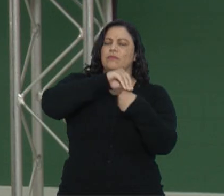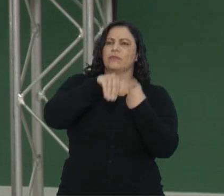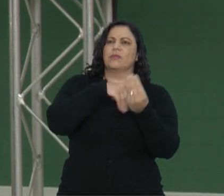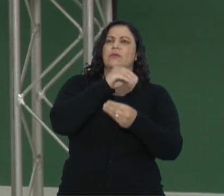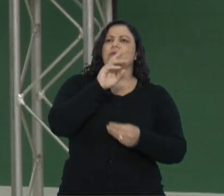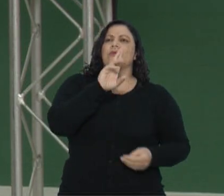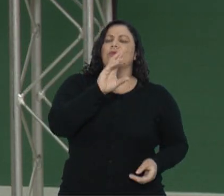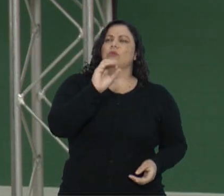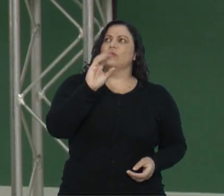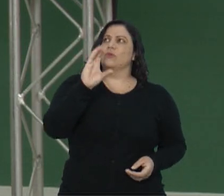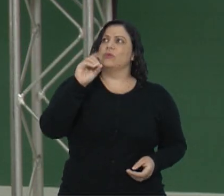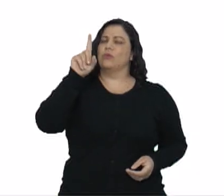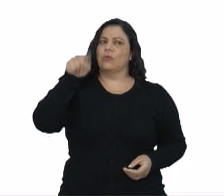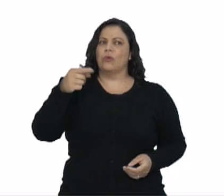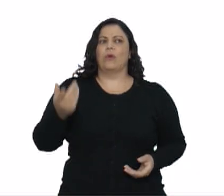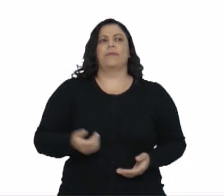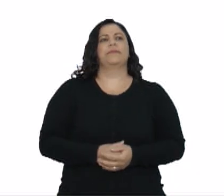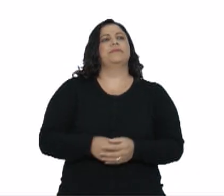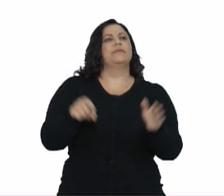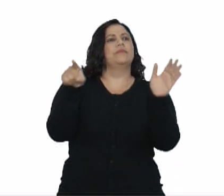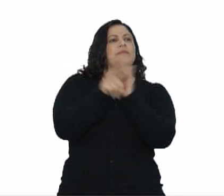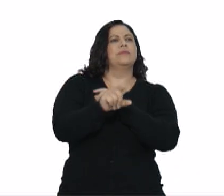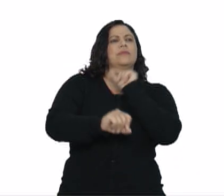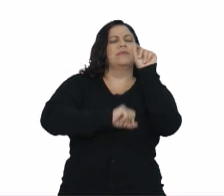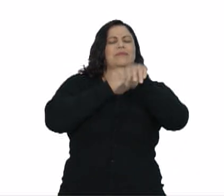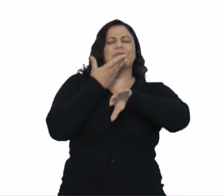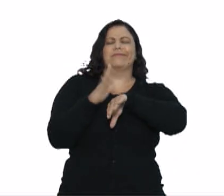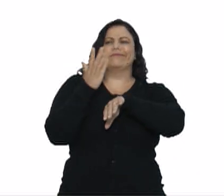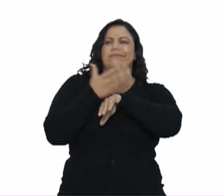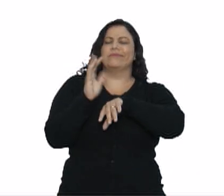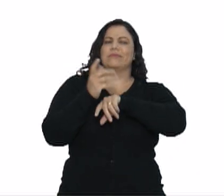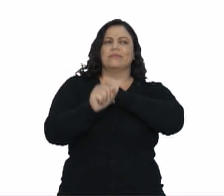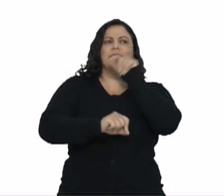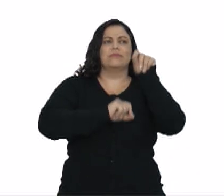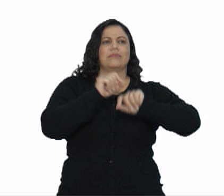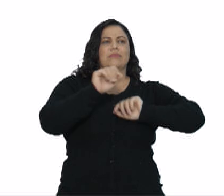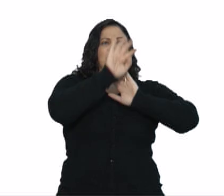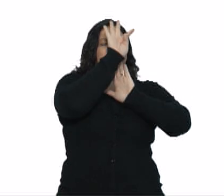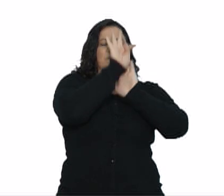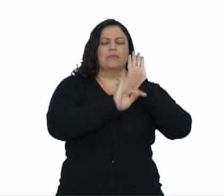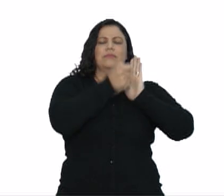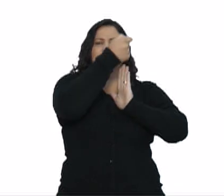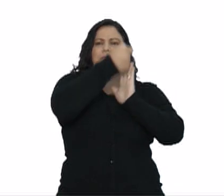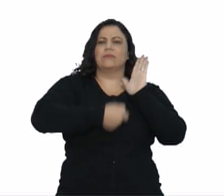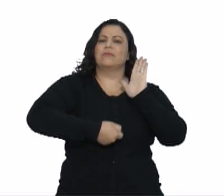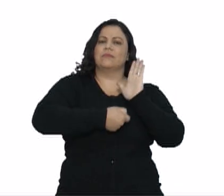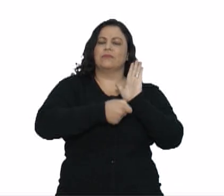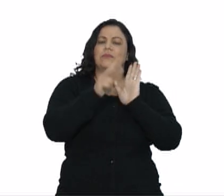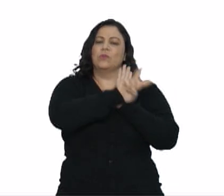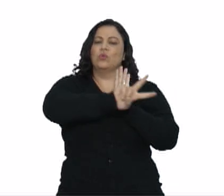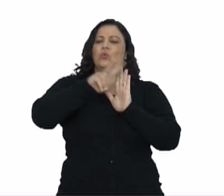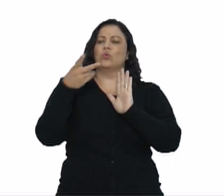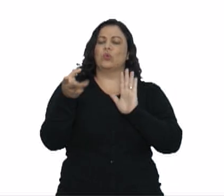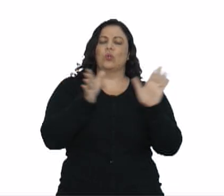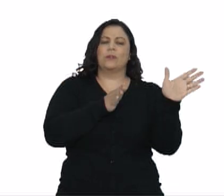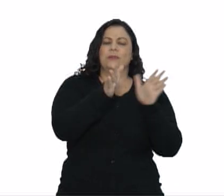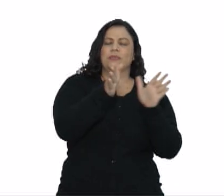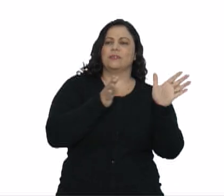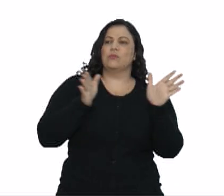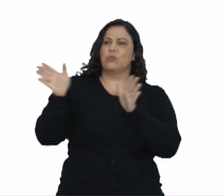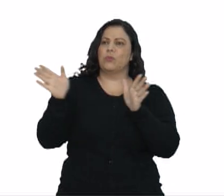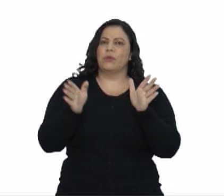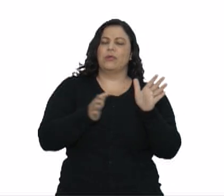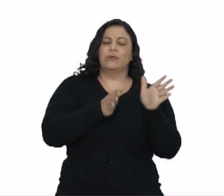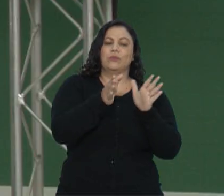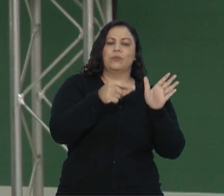Textinho longo, escreva um texto onde podemos destacar as diferenças dos dois momentos do barroco. O primeiro momento